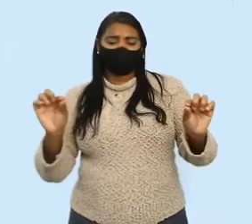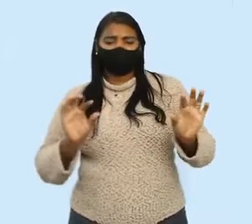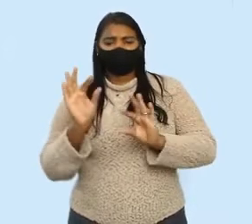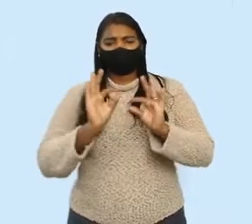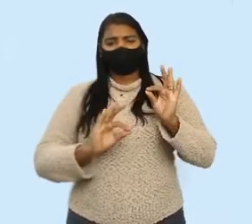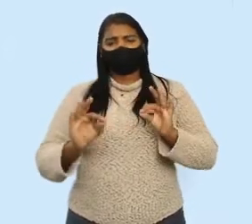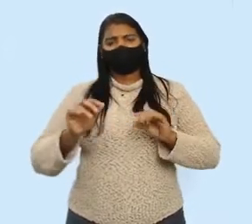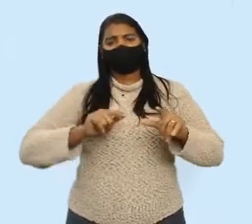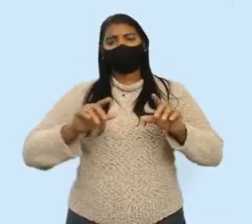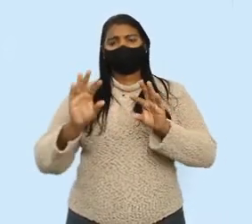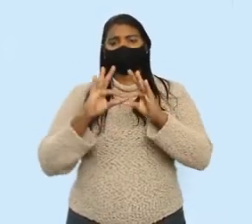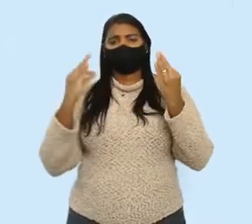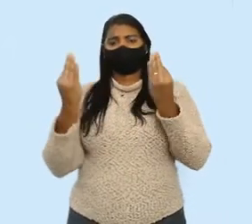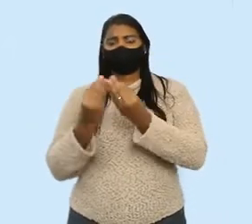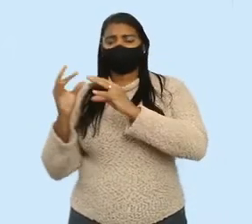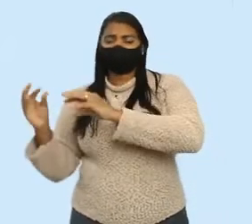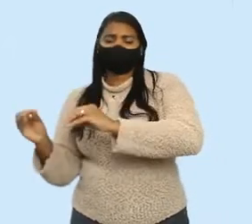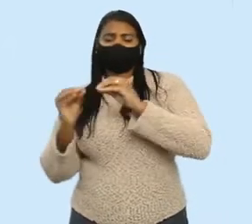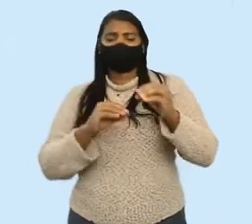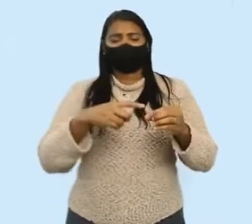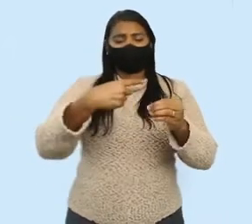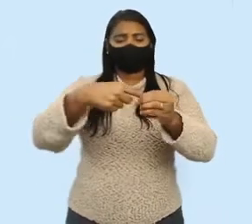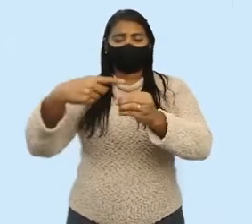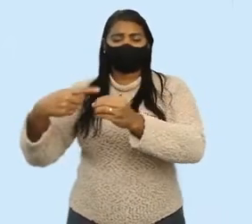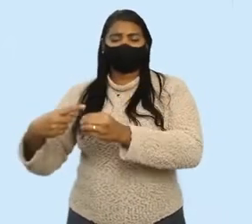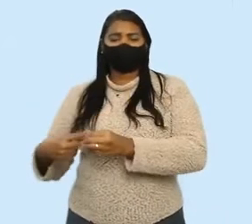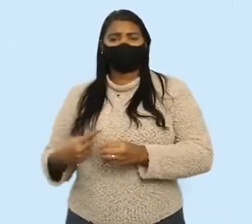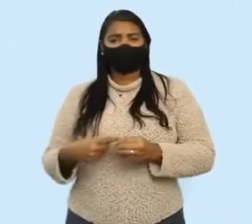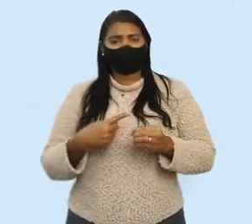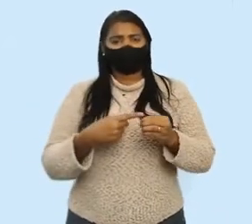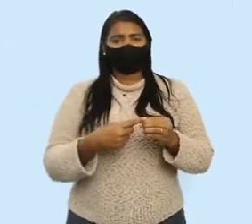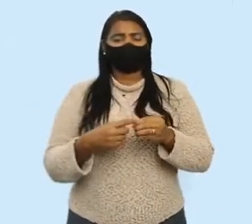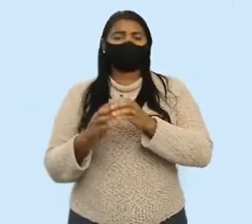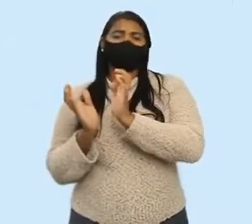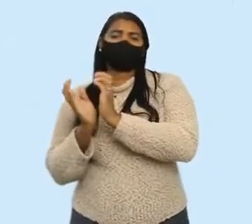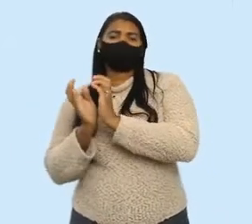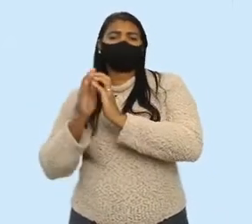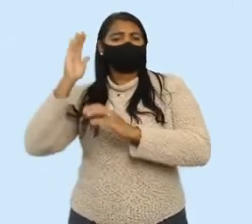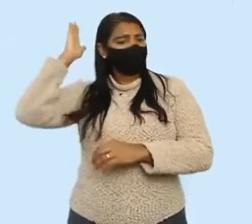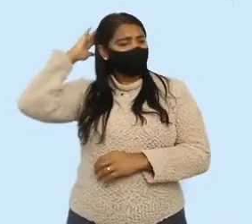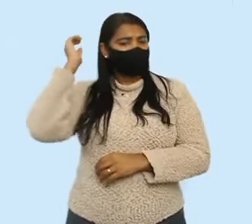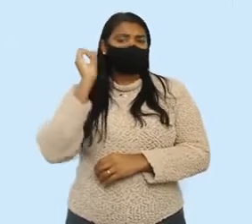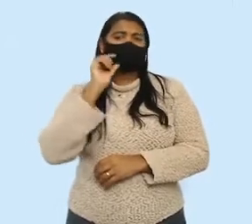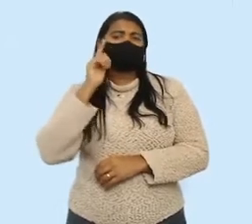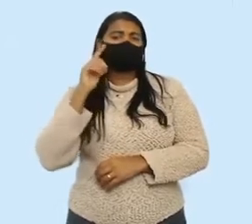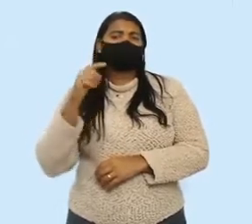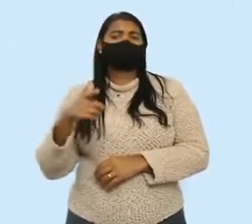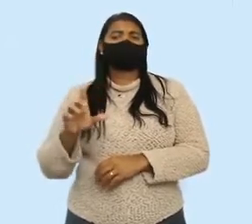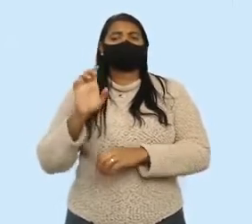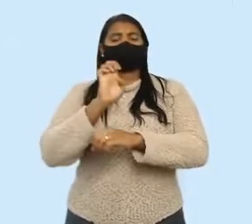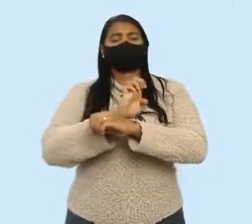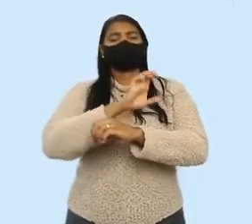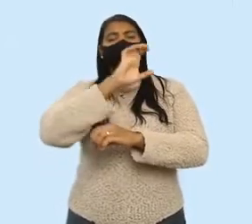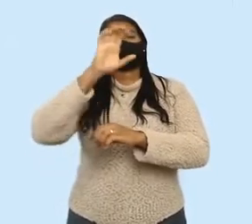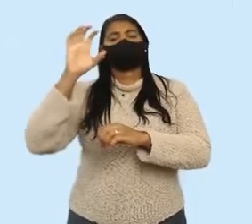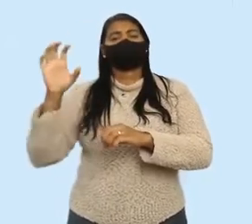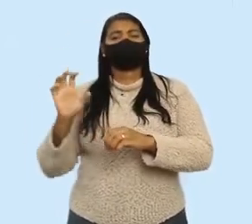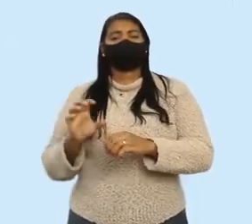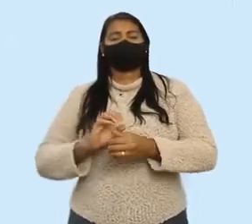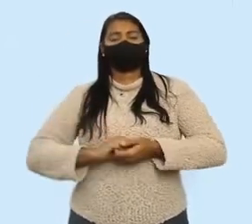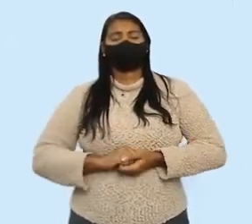as famílias eram trazidas, né, do interior de Pernambuco, da Paraíba, de Alagoas e de outros estados.